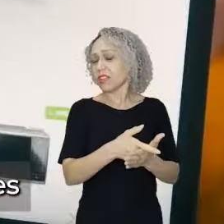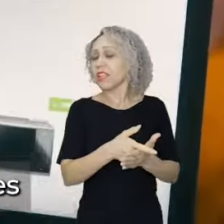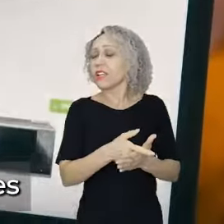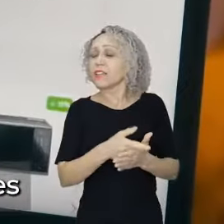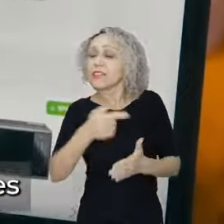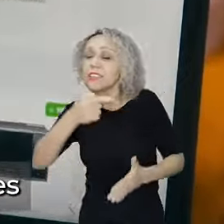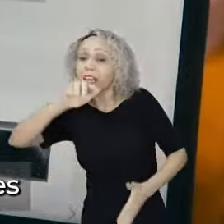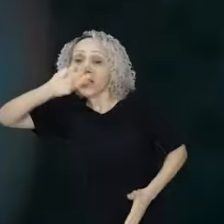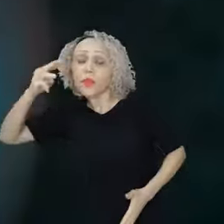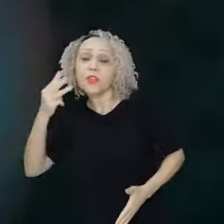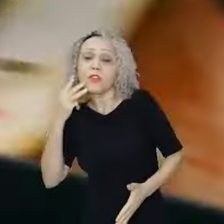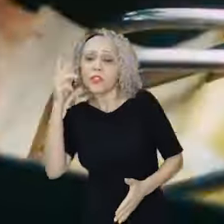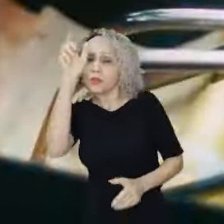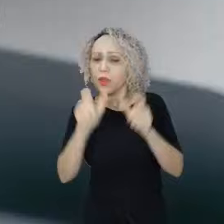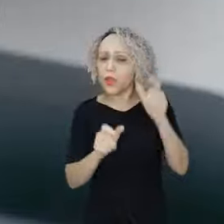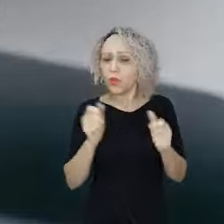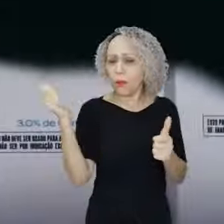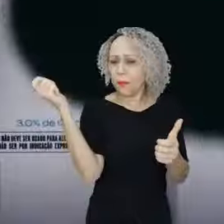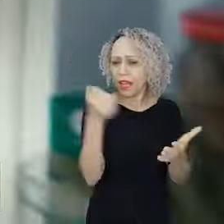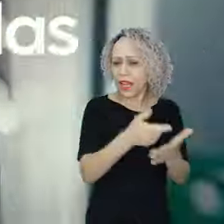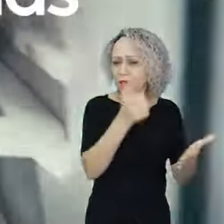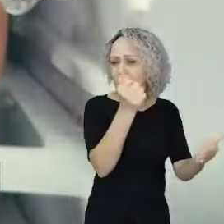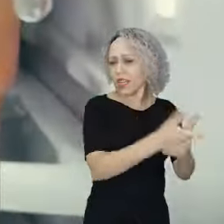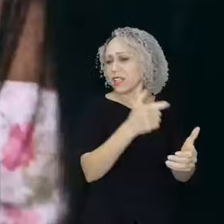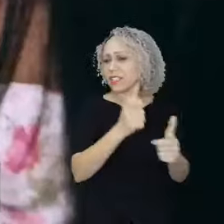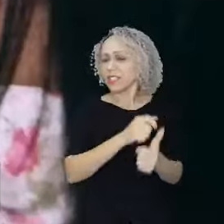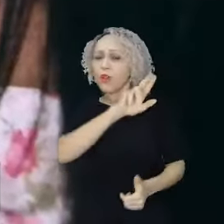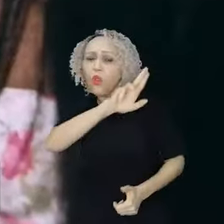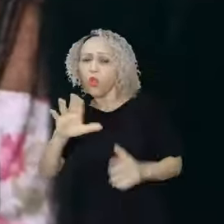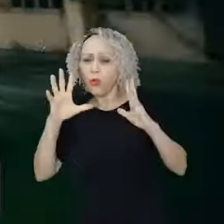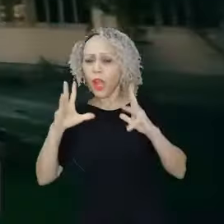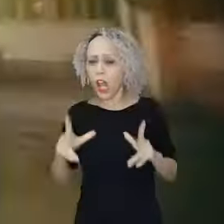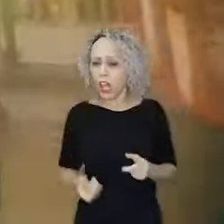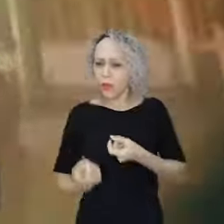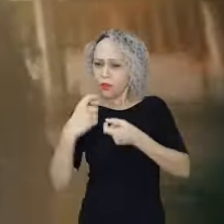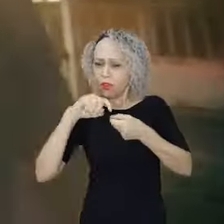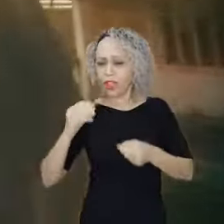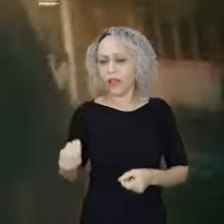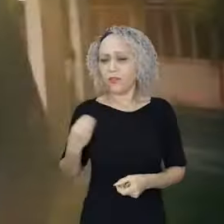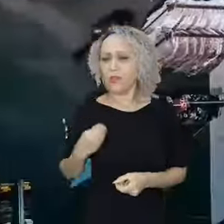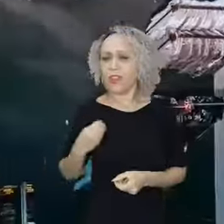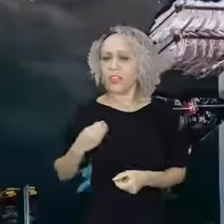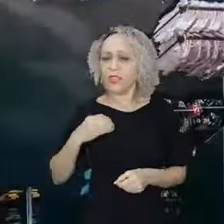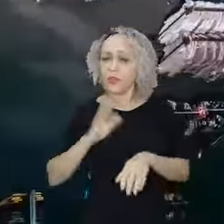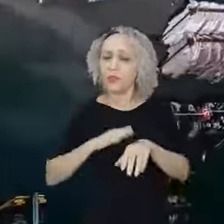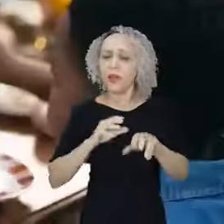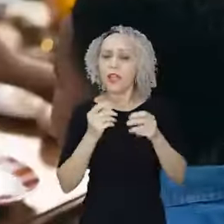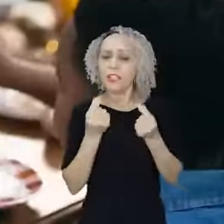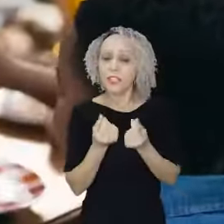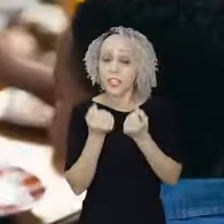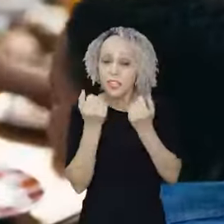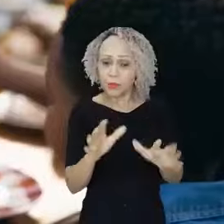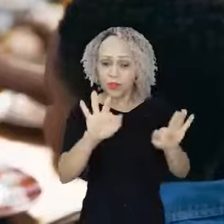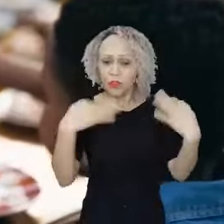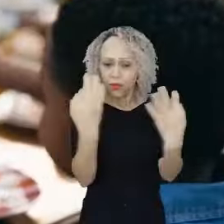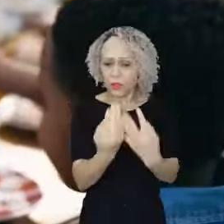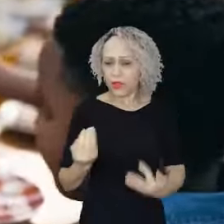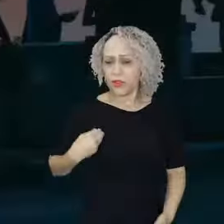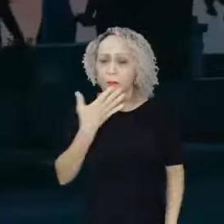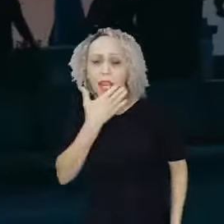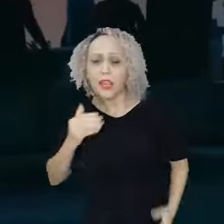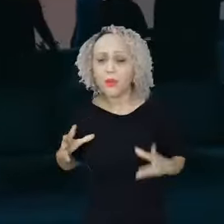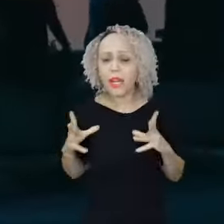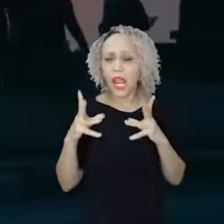pessoas ganharam facilidades para pagar as dívidas, limpar o nome e recomeçar suas vidas. É mais dinheiro nas mãos das famílias e